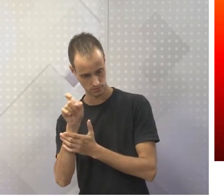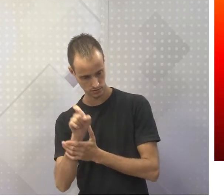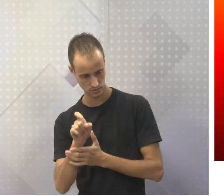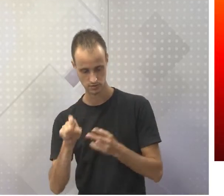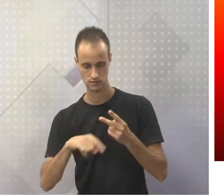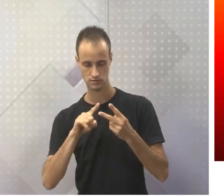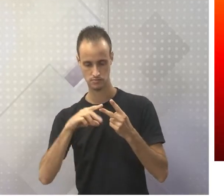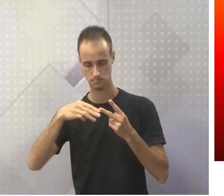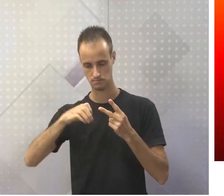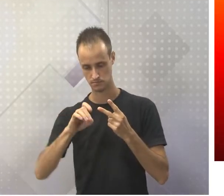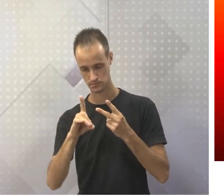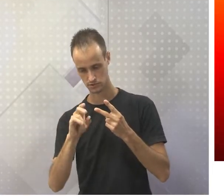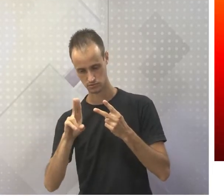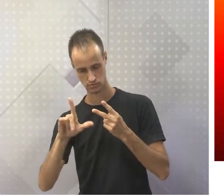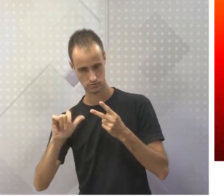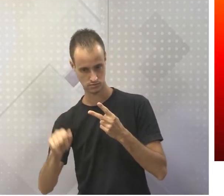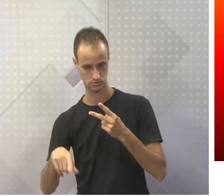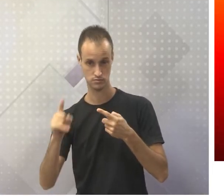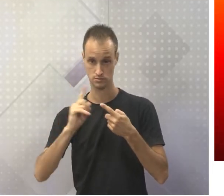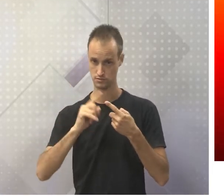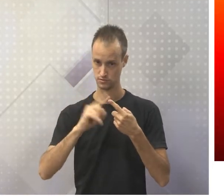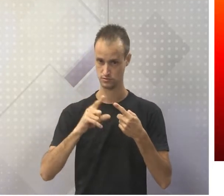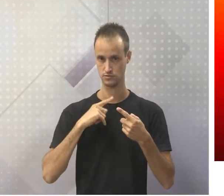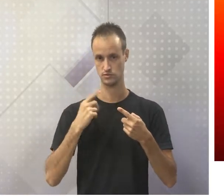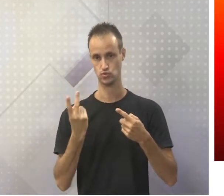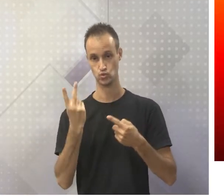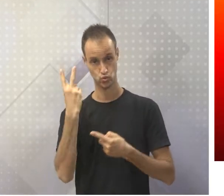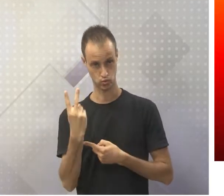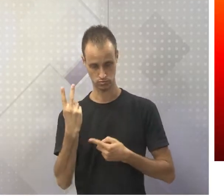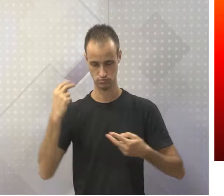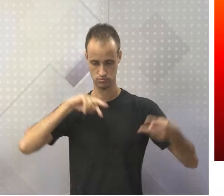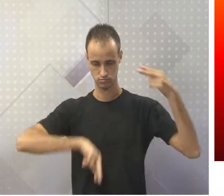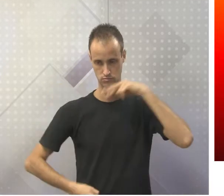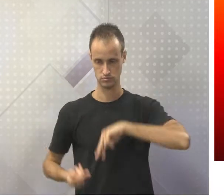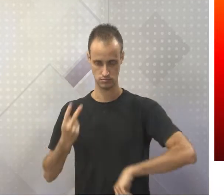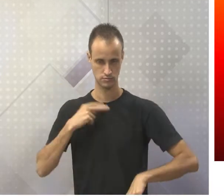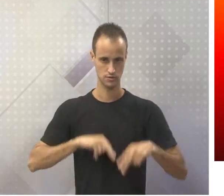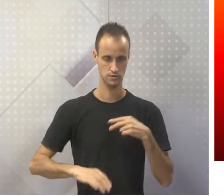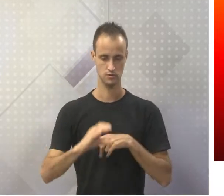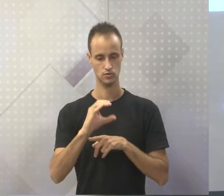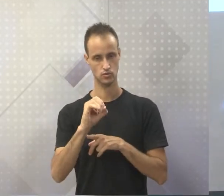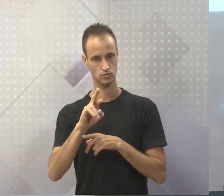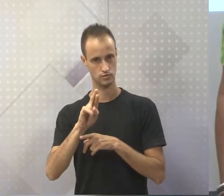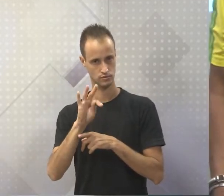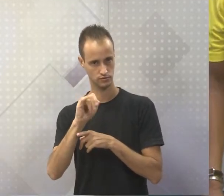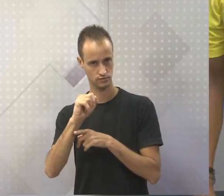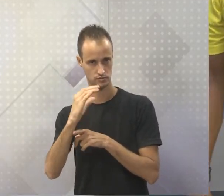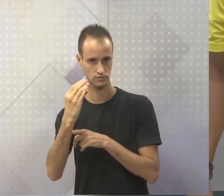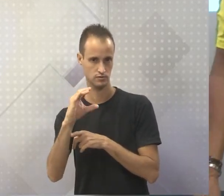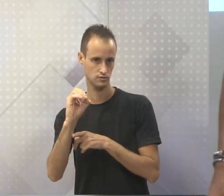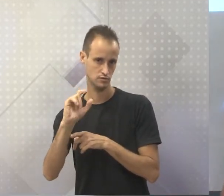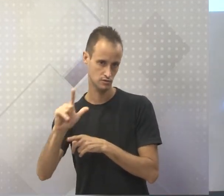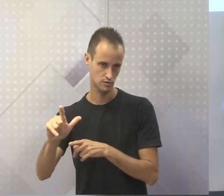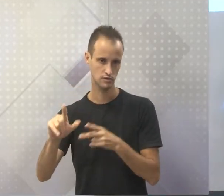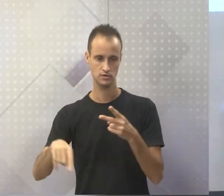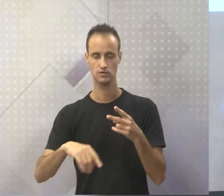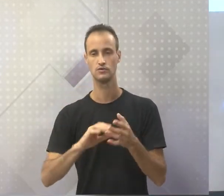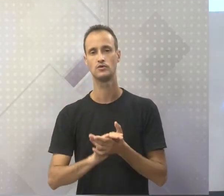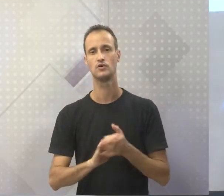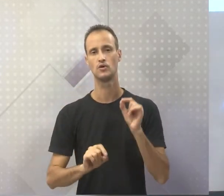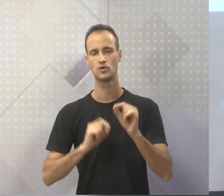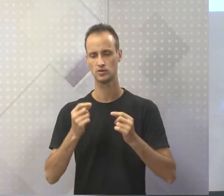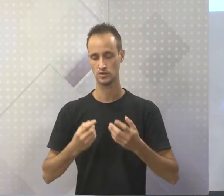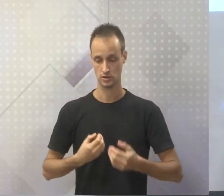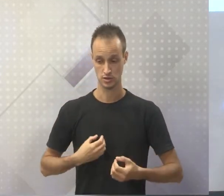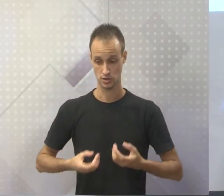O córtex produz dois hormônios, o cortisol e a aldosterona. O cortisol é o hormônio